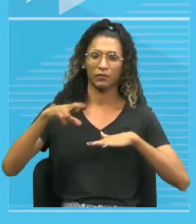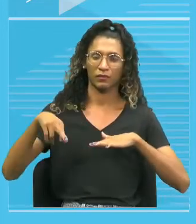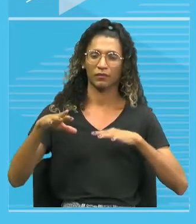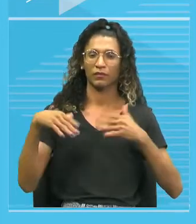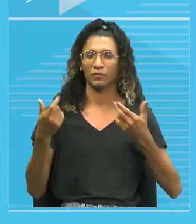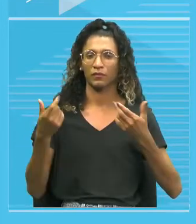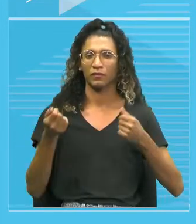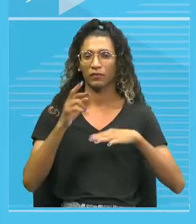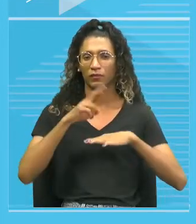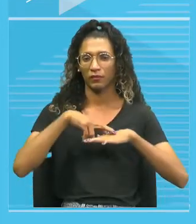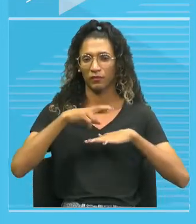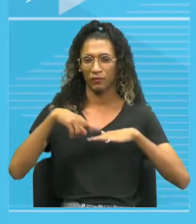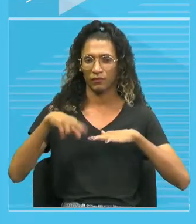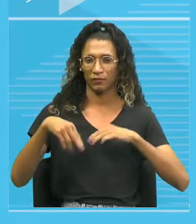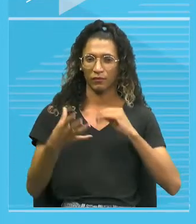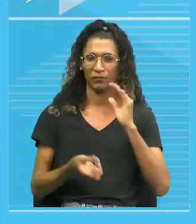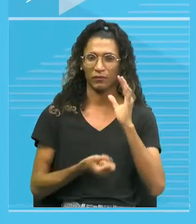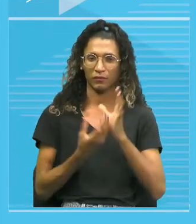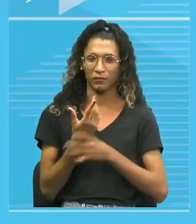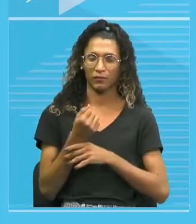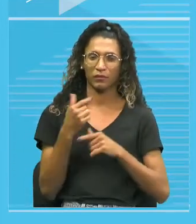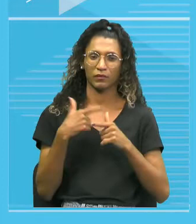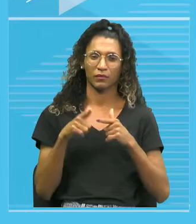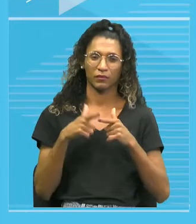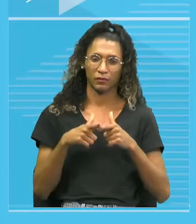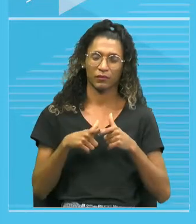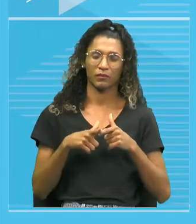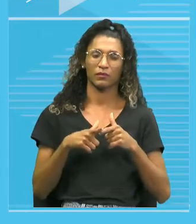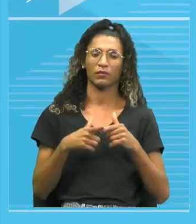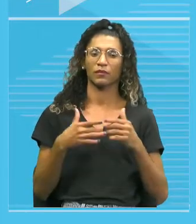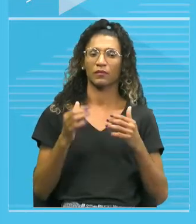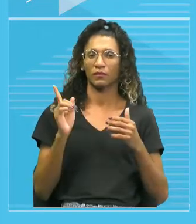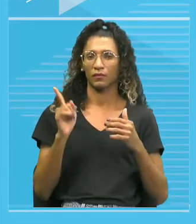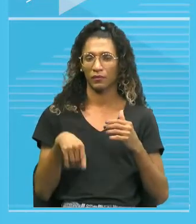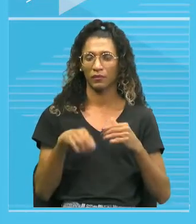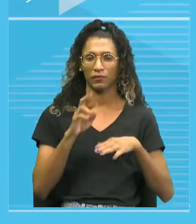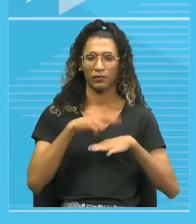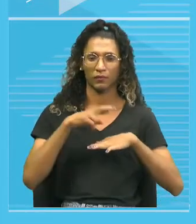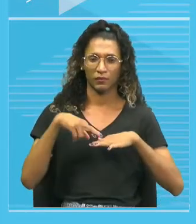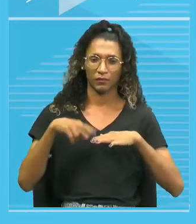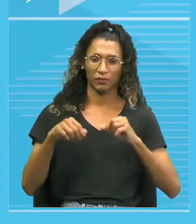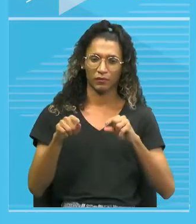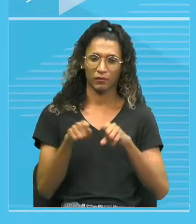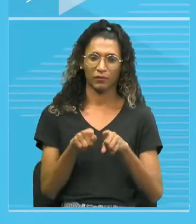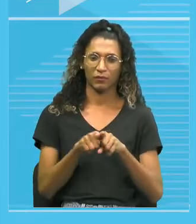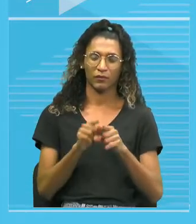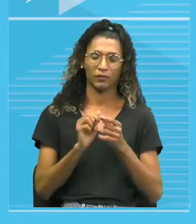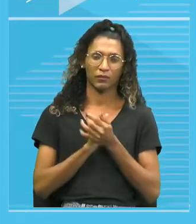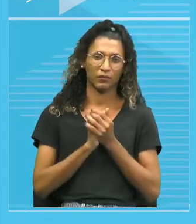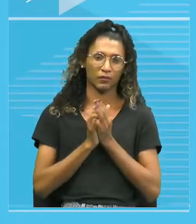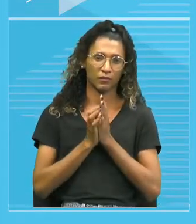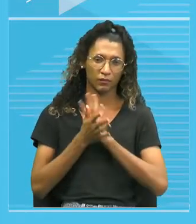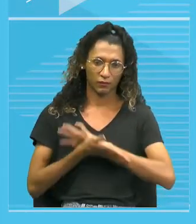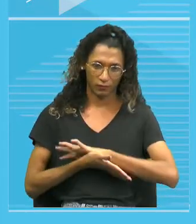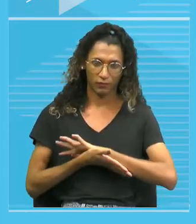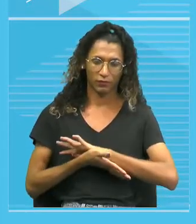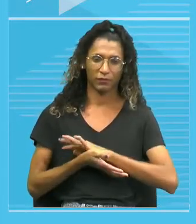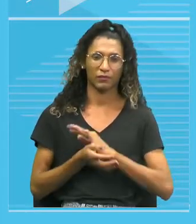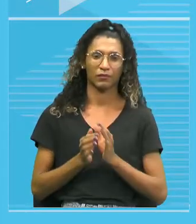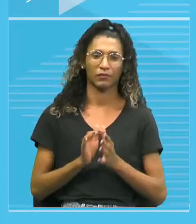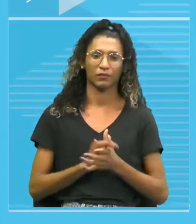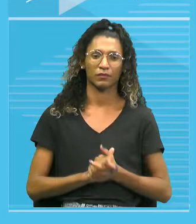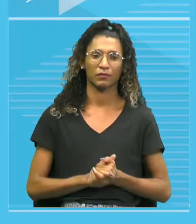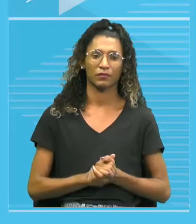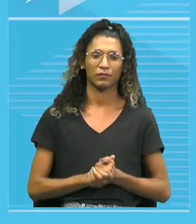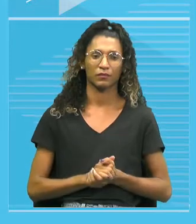mesma radiação que provoca danos nos órgãos e tecidos é a mesma radiação que destrói células tumorais. É a